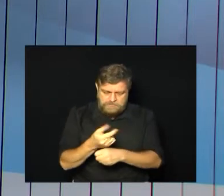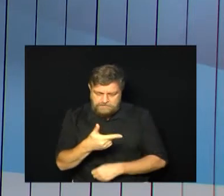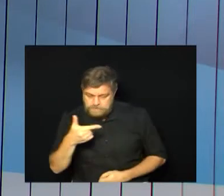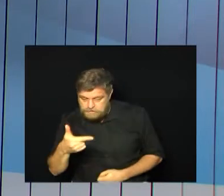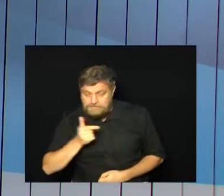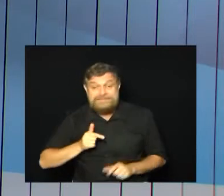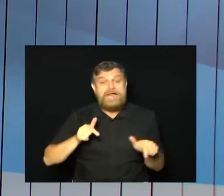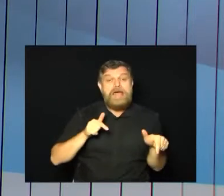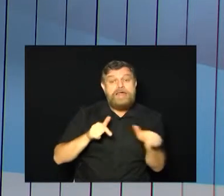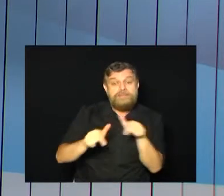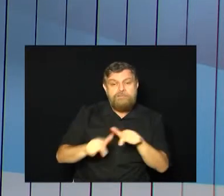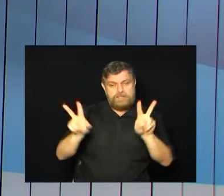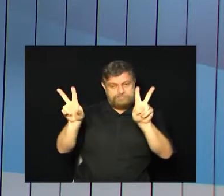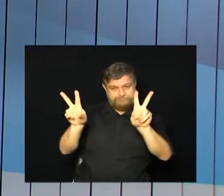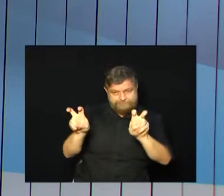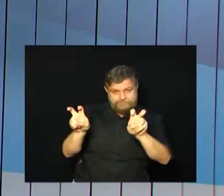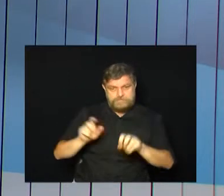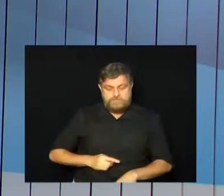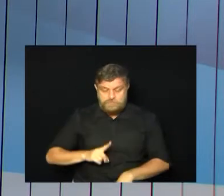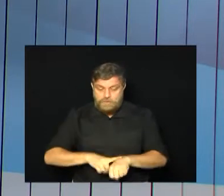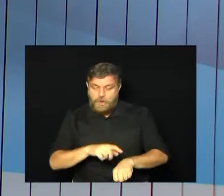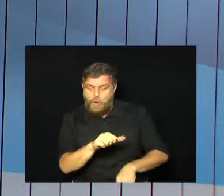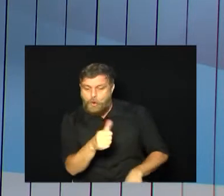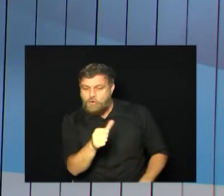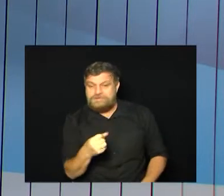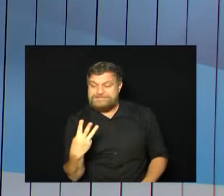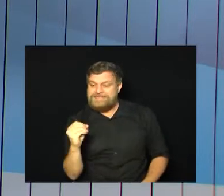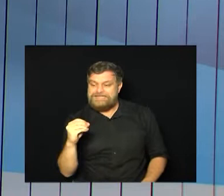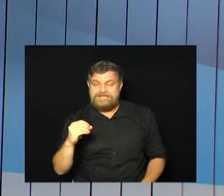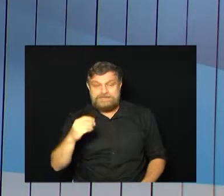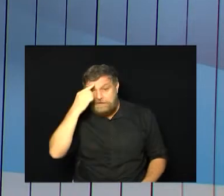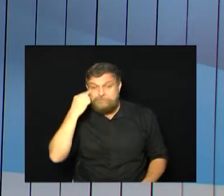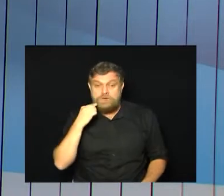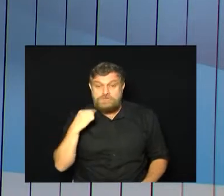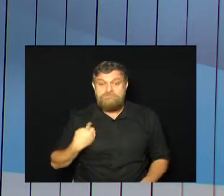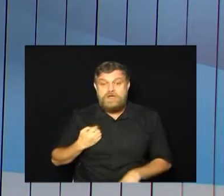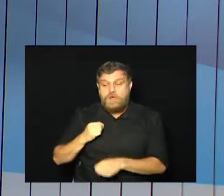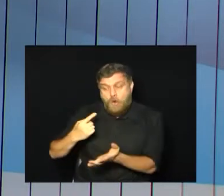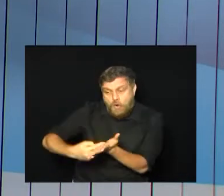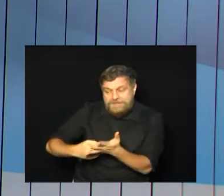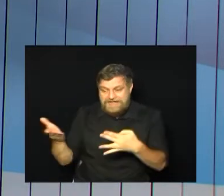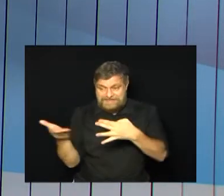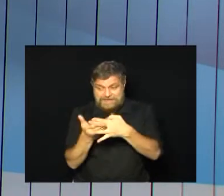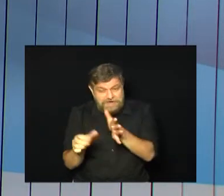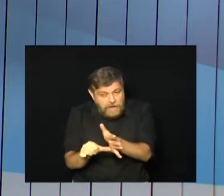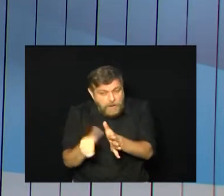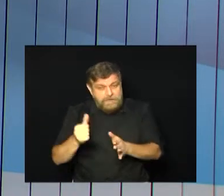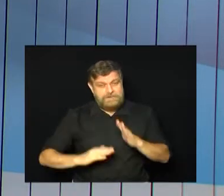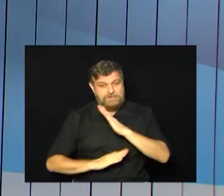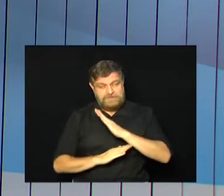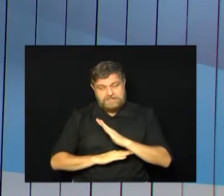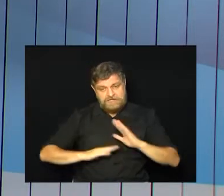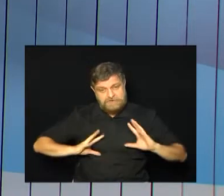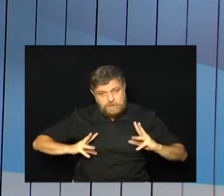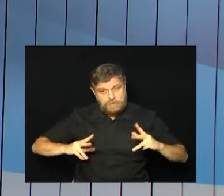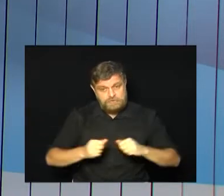sobre emprego. Bom, 11 horas e 30 minutos, vamos fazer o seguinte, só o primeiro intervalo aqui no Câmara Total, na